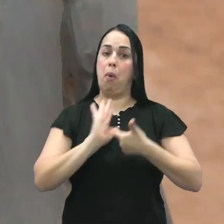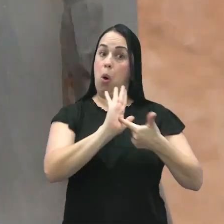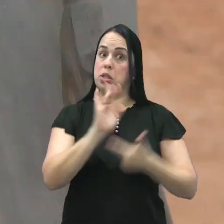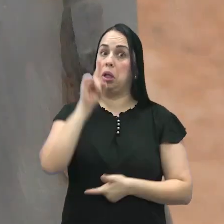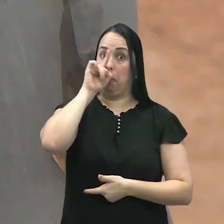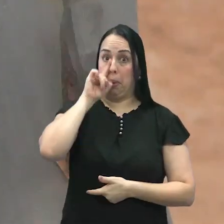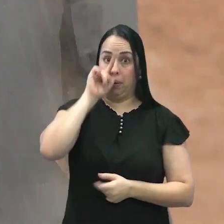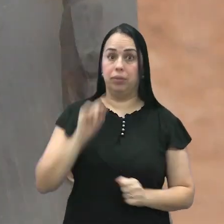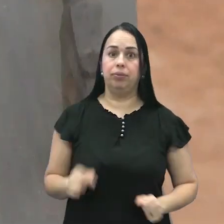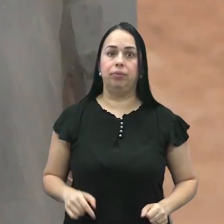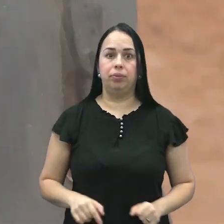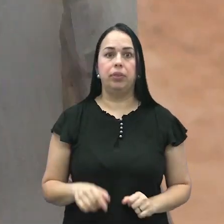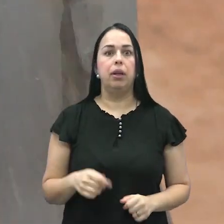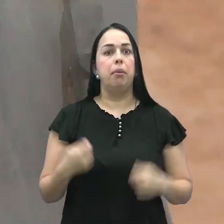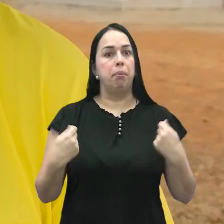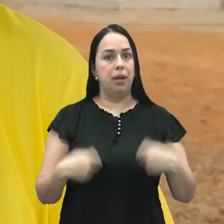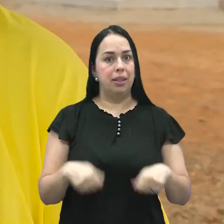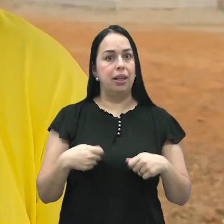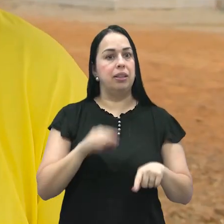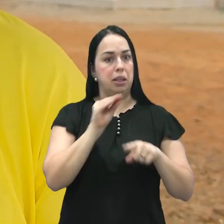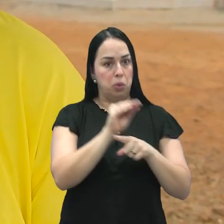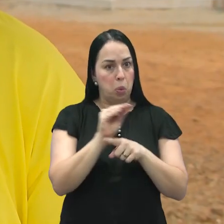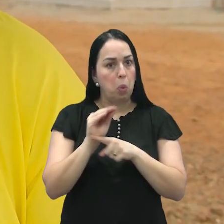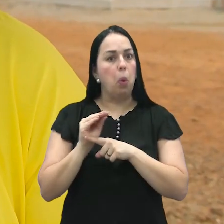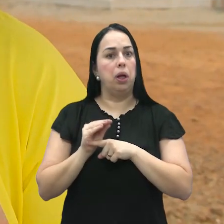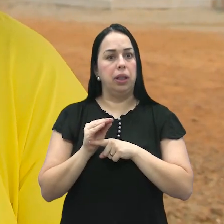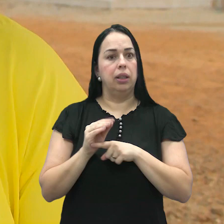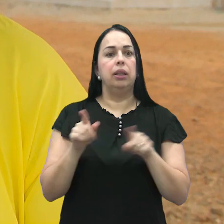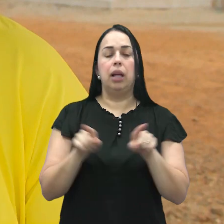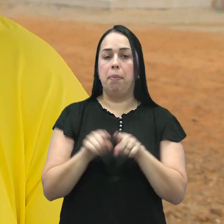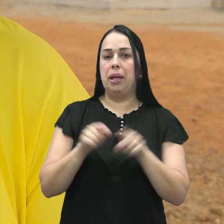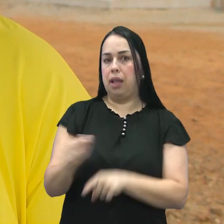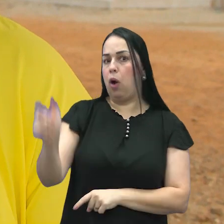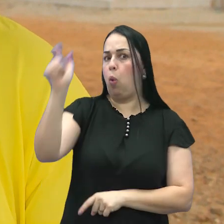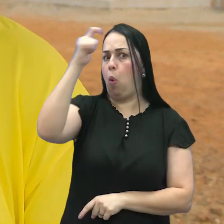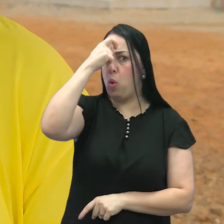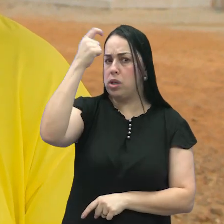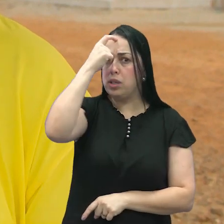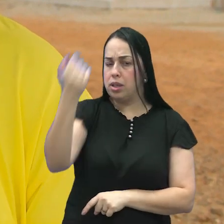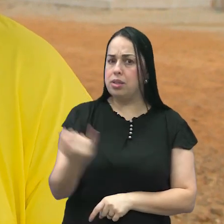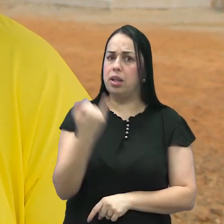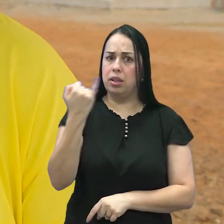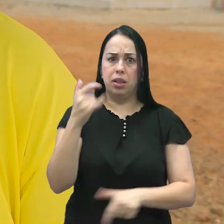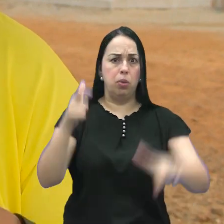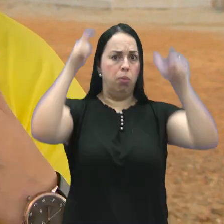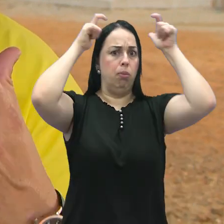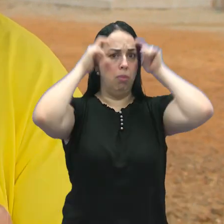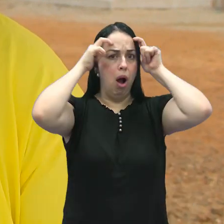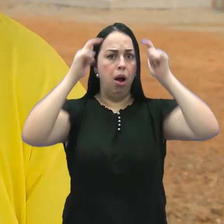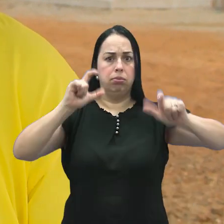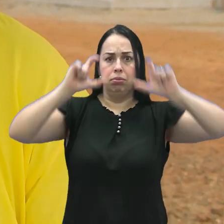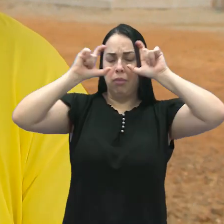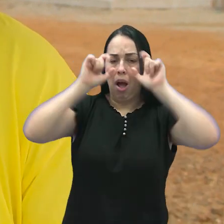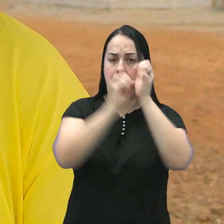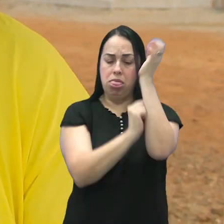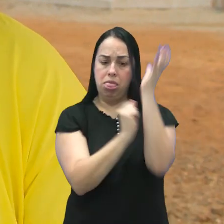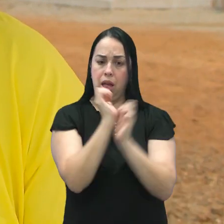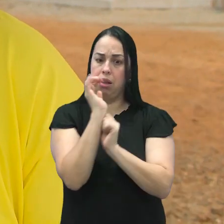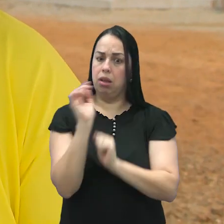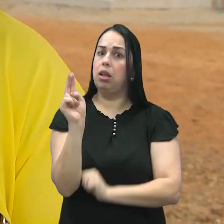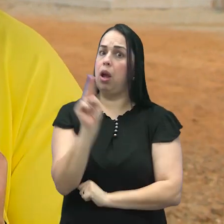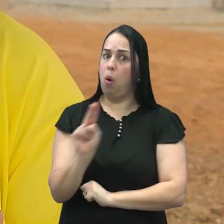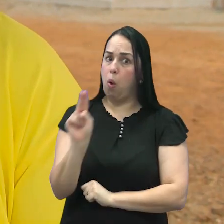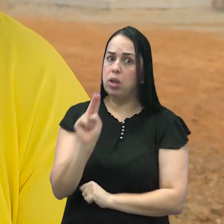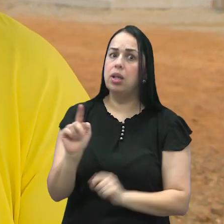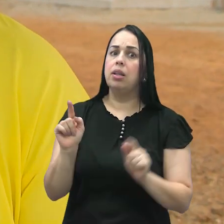todo lugar, que sinalizam o perigo. Ter esse cuidado, a conscientização dele da importância aí do uso de EPI,